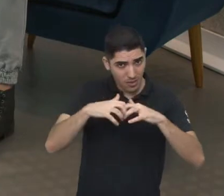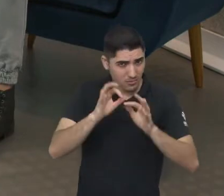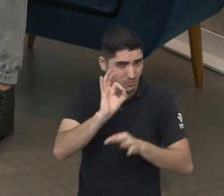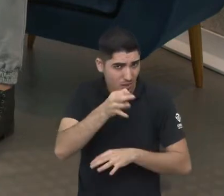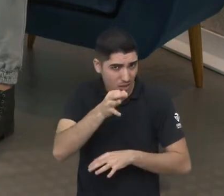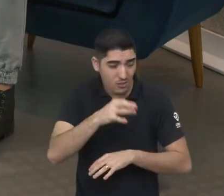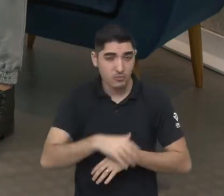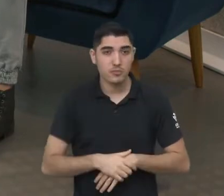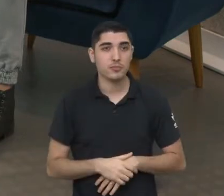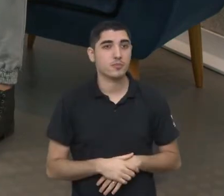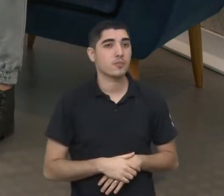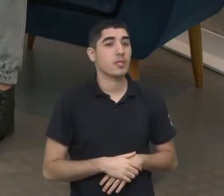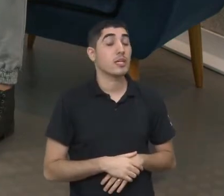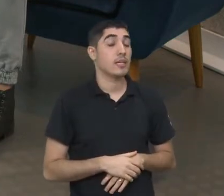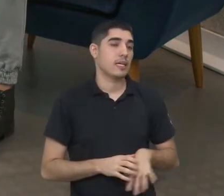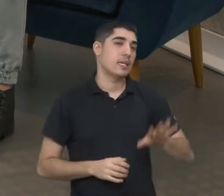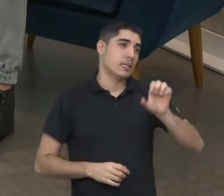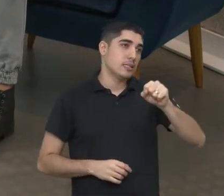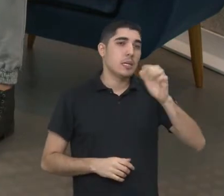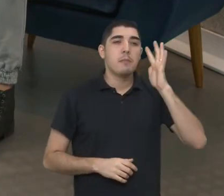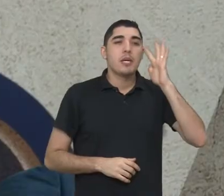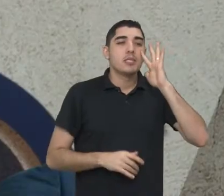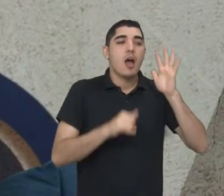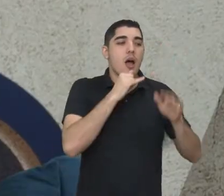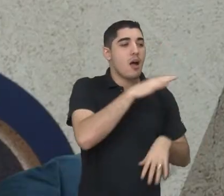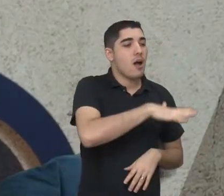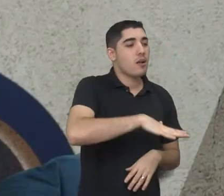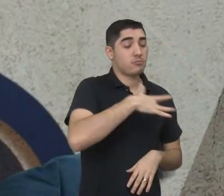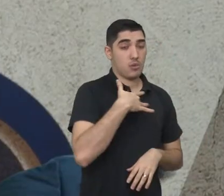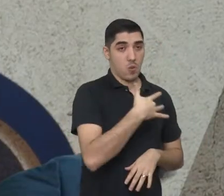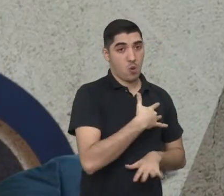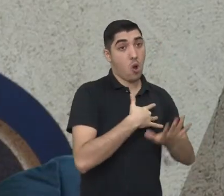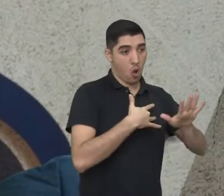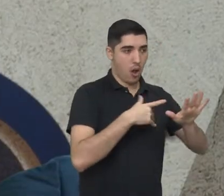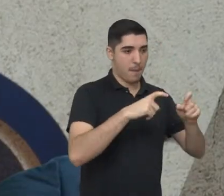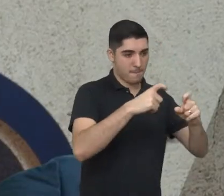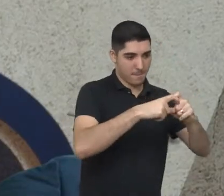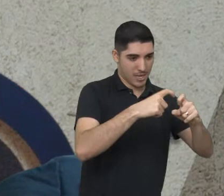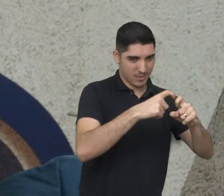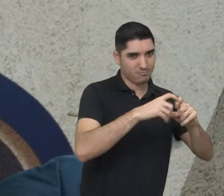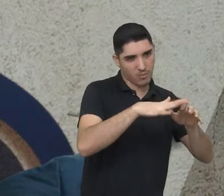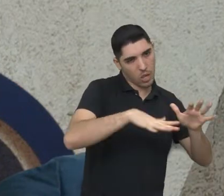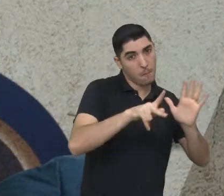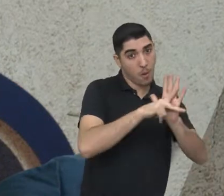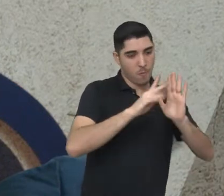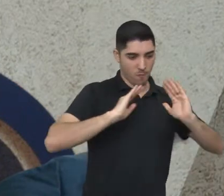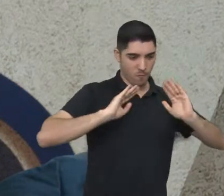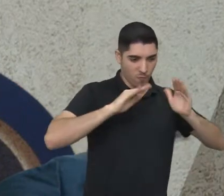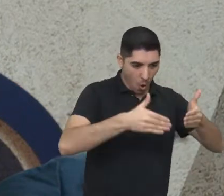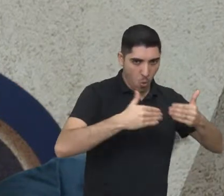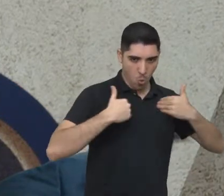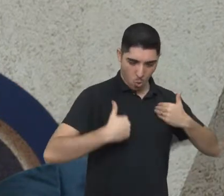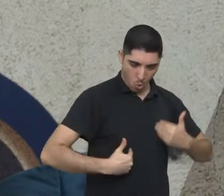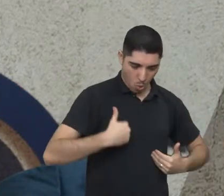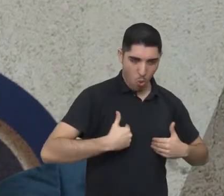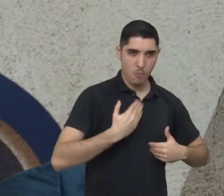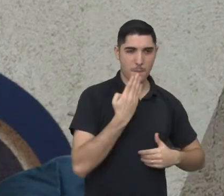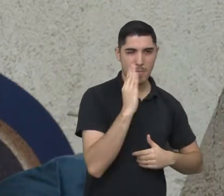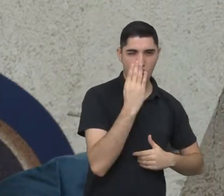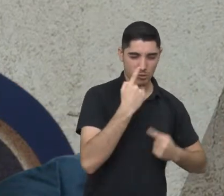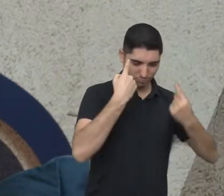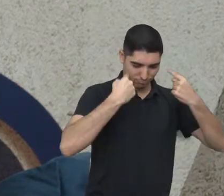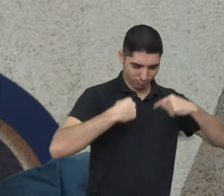ambas trabalham para a produção de saúde, né? A medicina, claro, mais focada na saúde biológica, né, no nosso organismo,